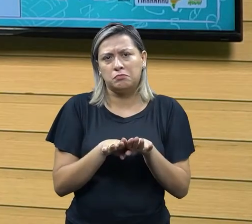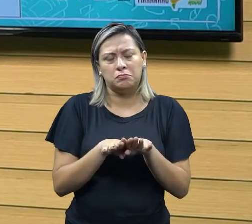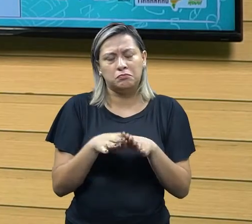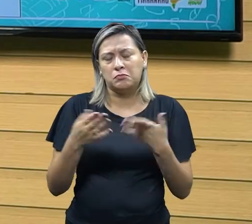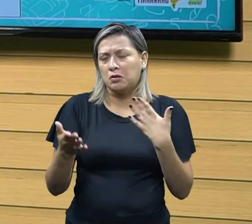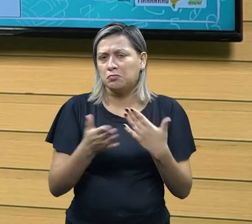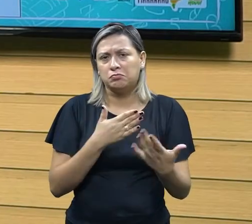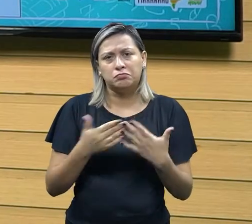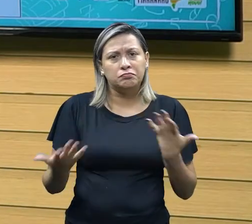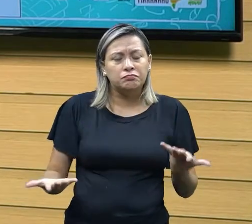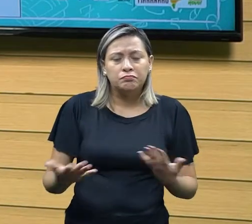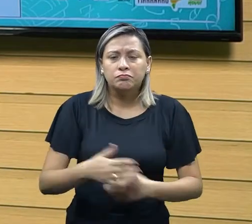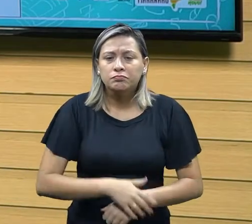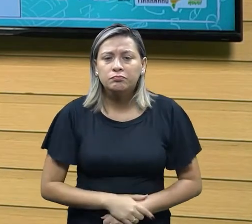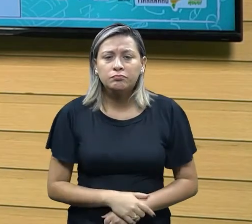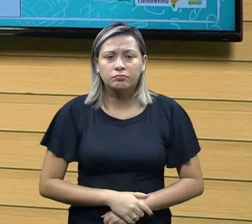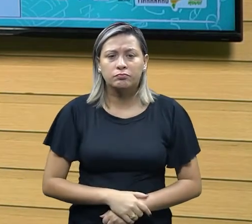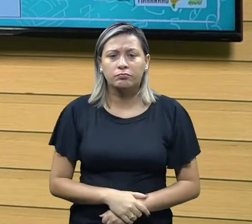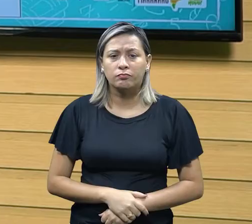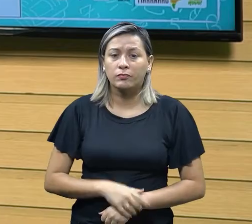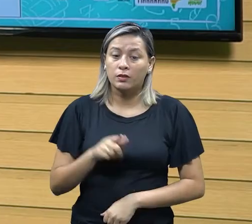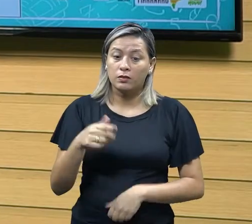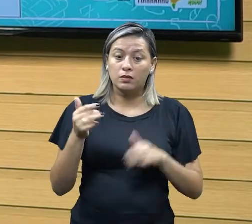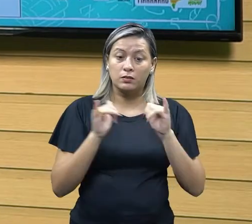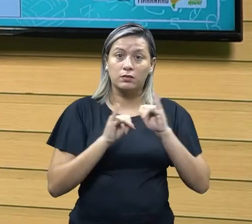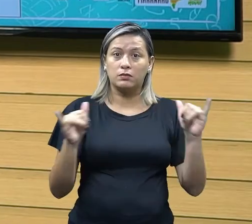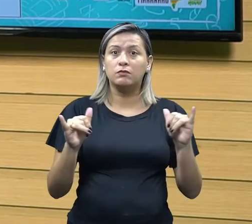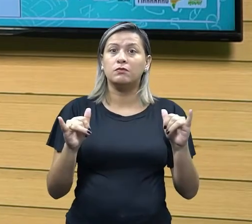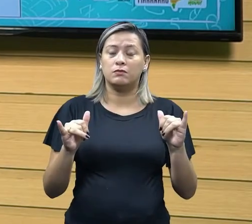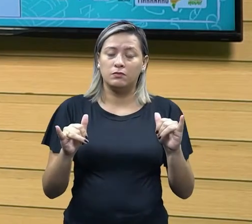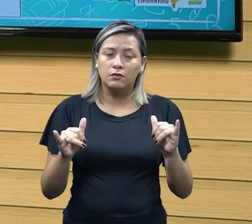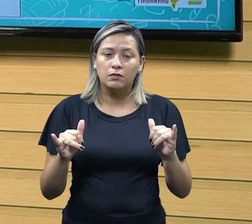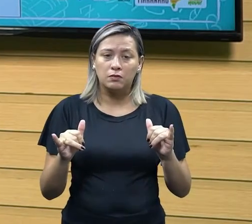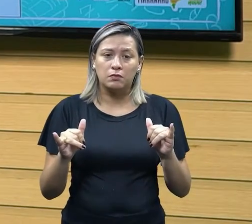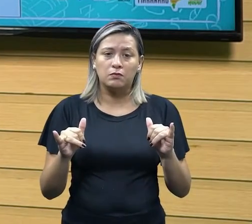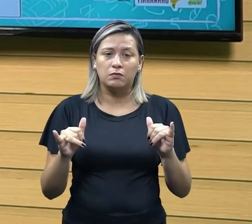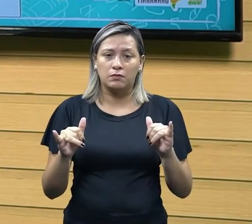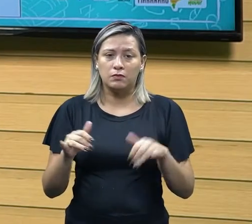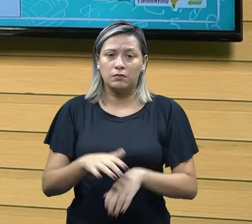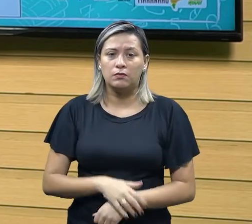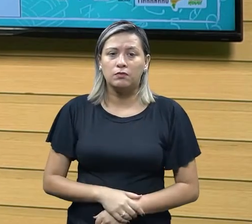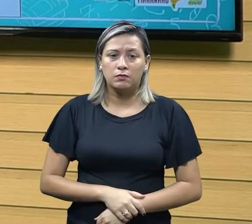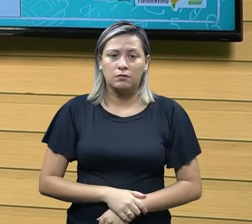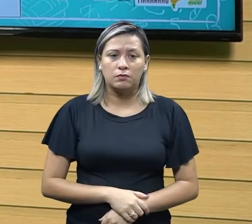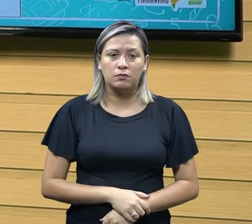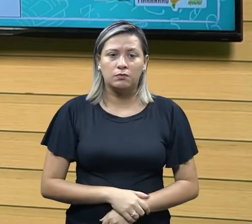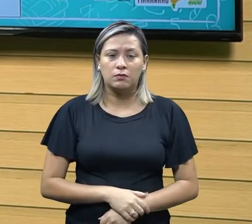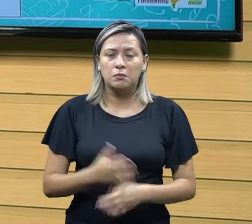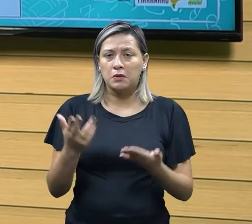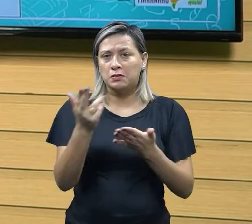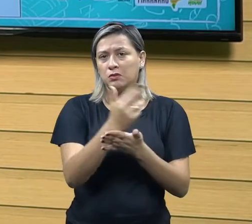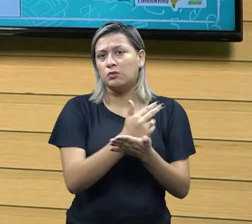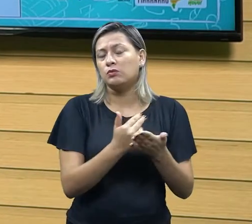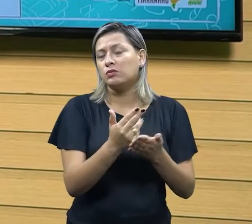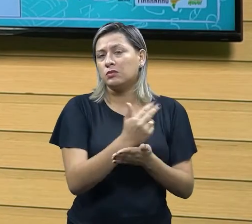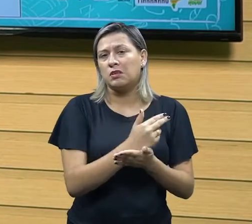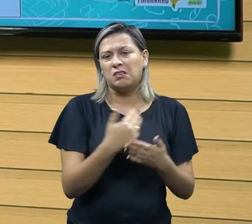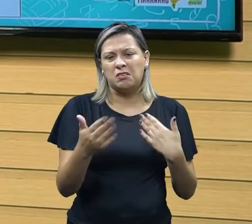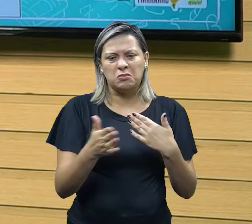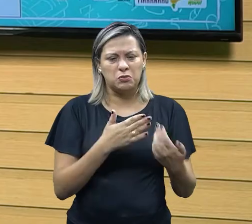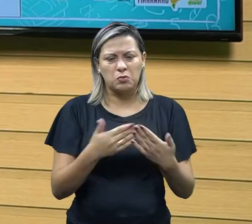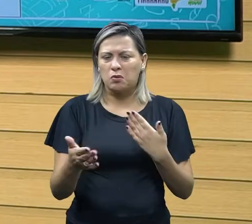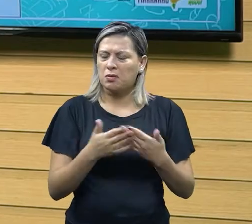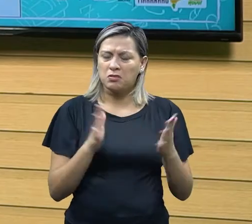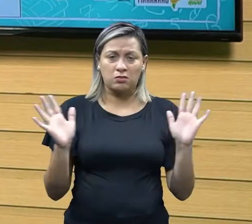Então, estas informações não podem ser aleatórias, os desenhos não podem ser aleatórios. Eles têm que ter